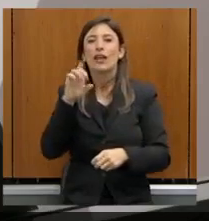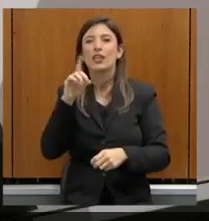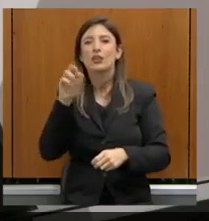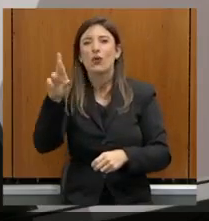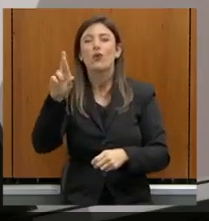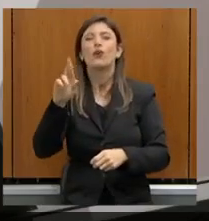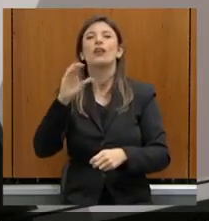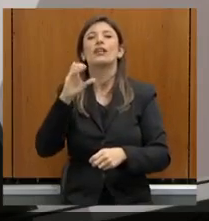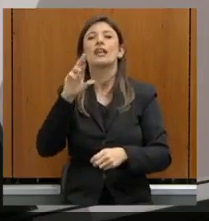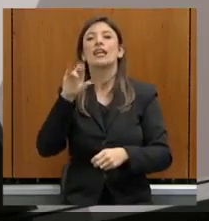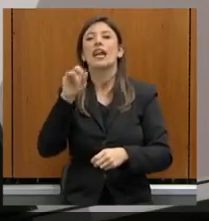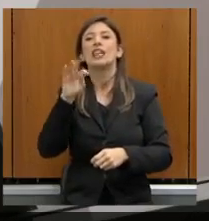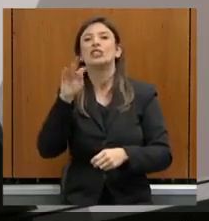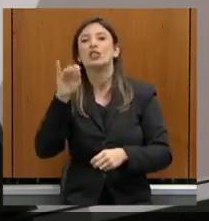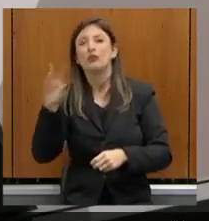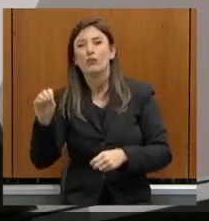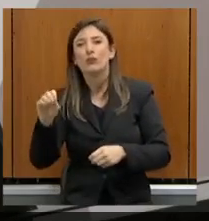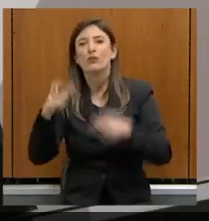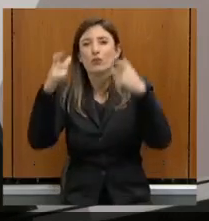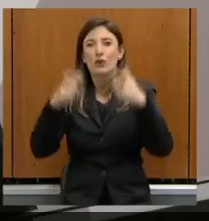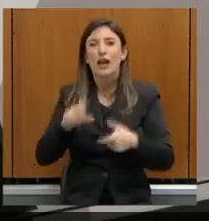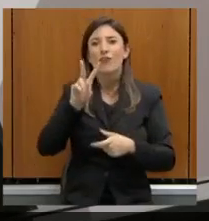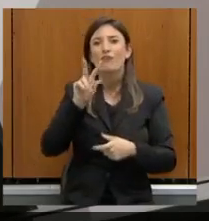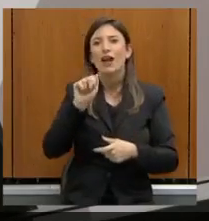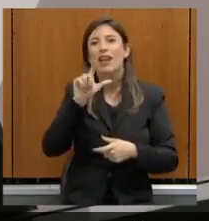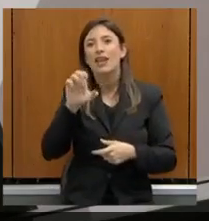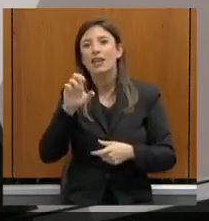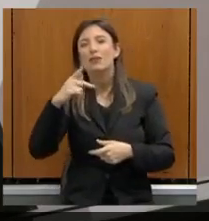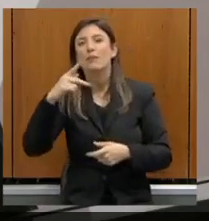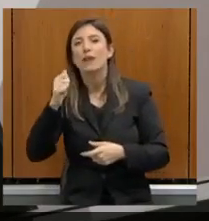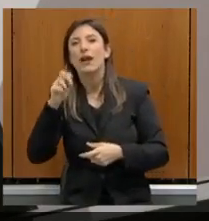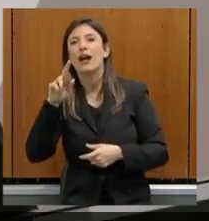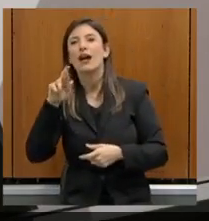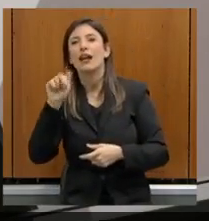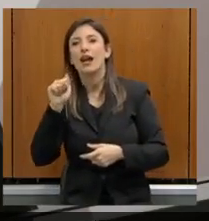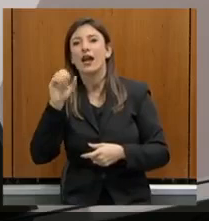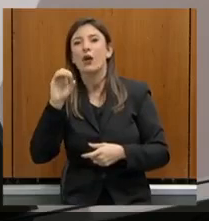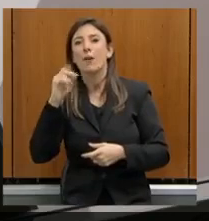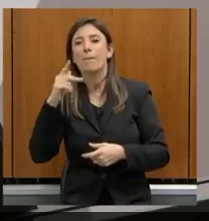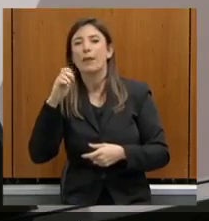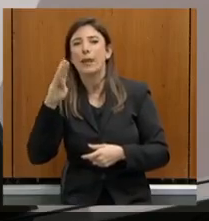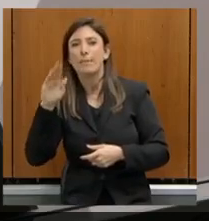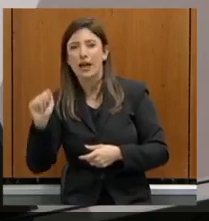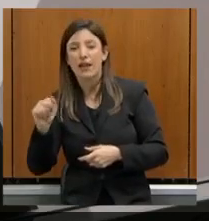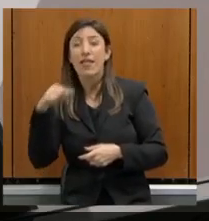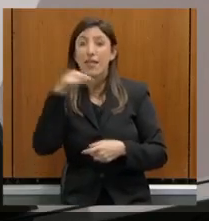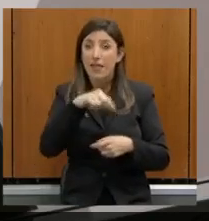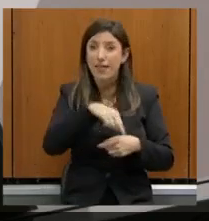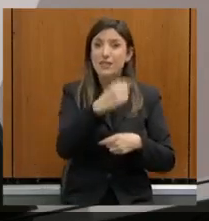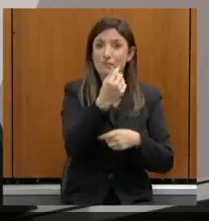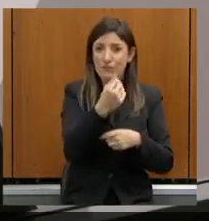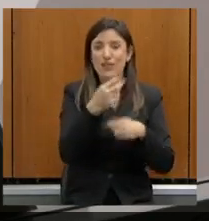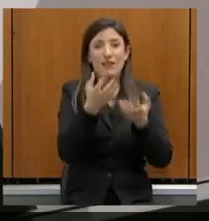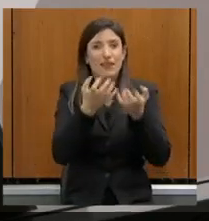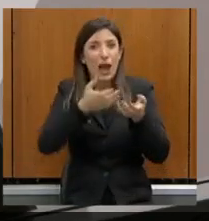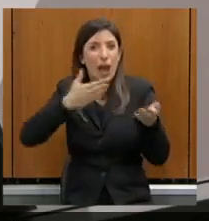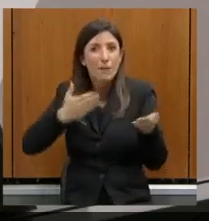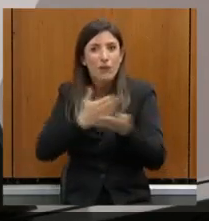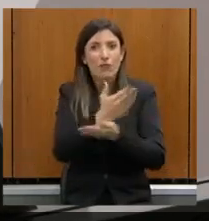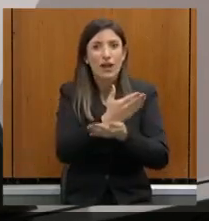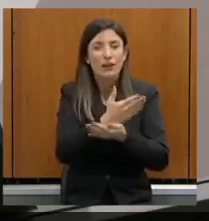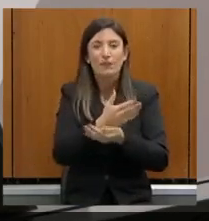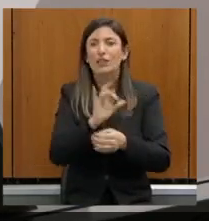esses 85 milhões de promoção que serão aprovados não é somente para promover,